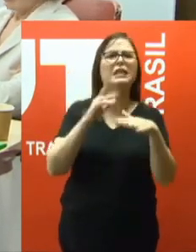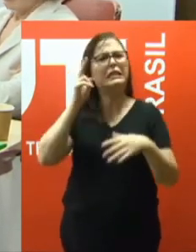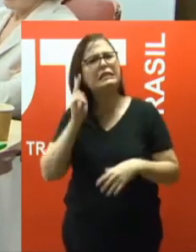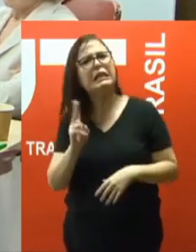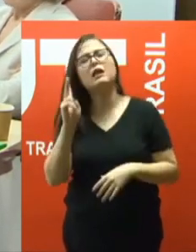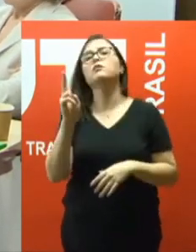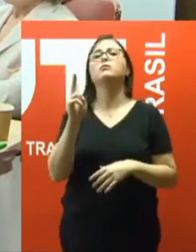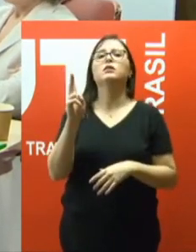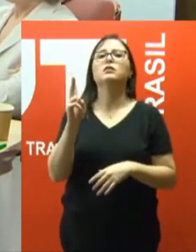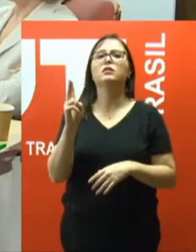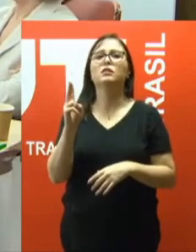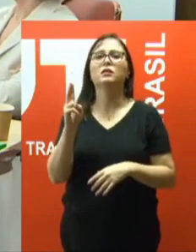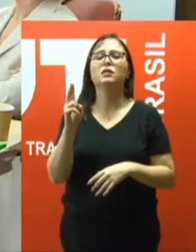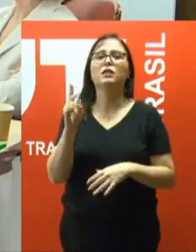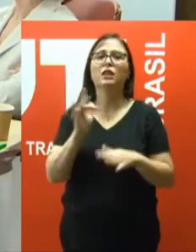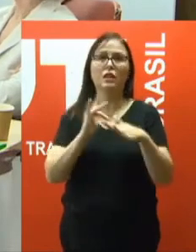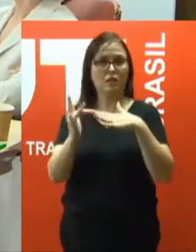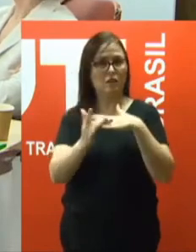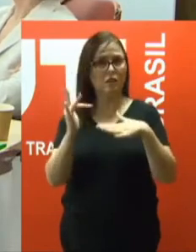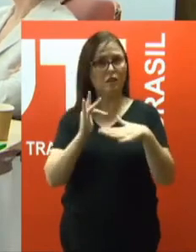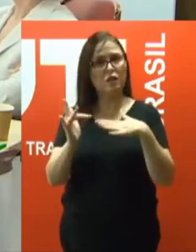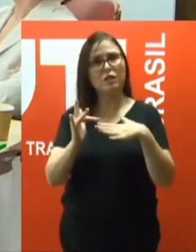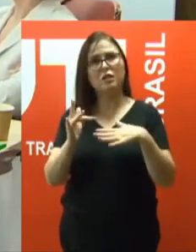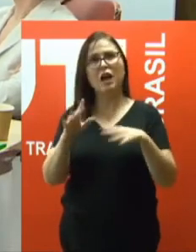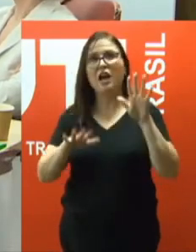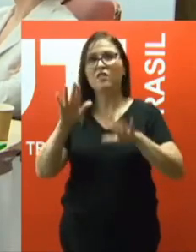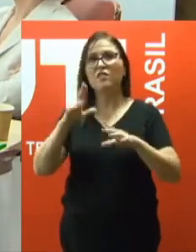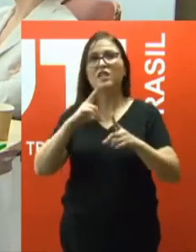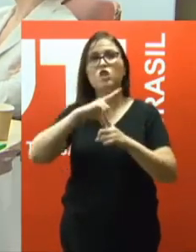Vou colocar na rede. A rede nem sempre ela tem um sucesso que a gente